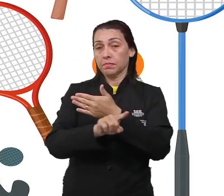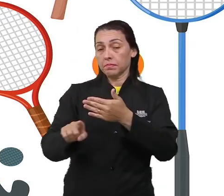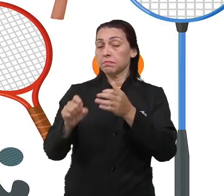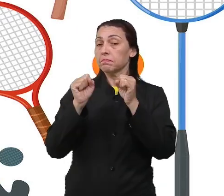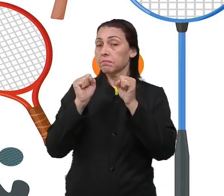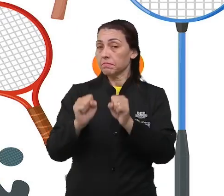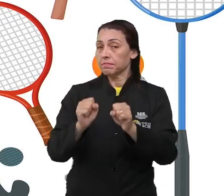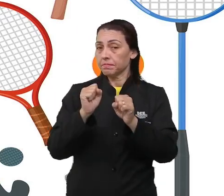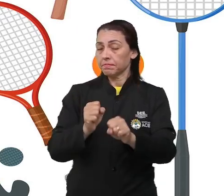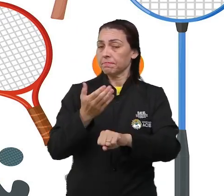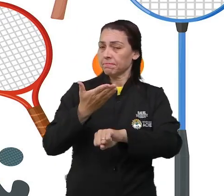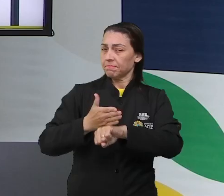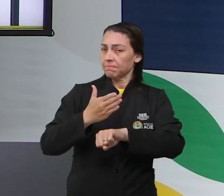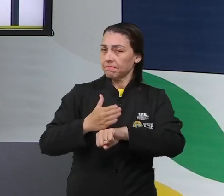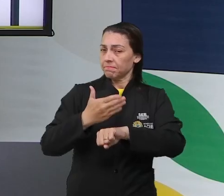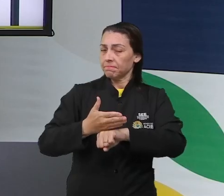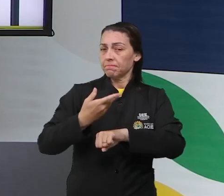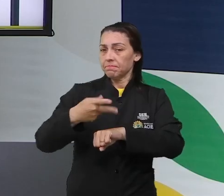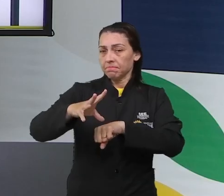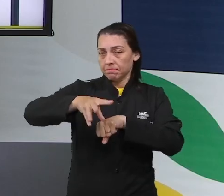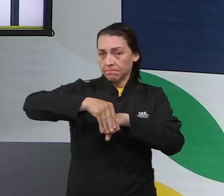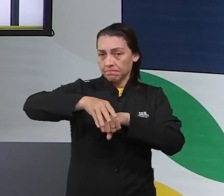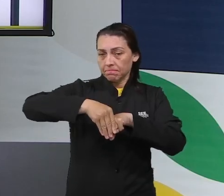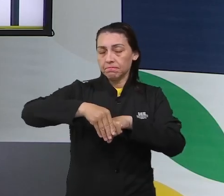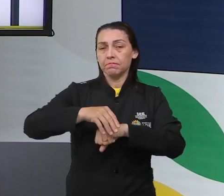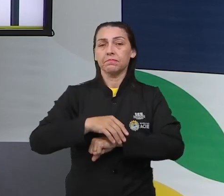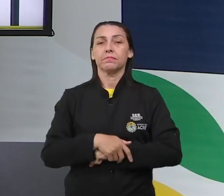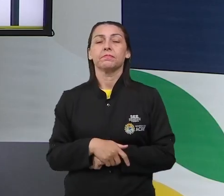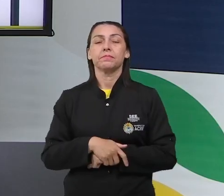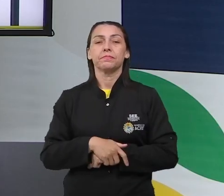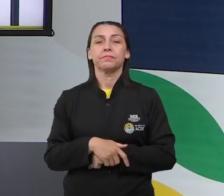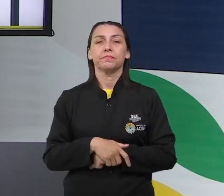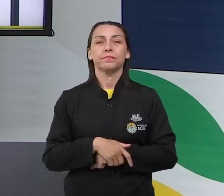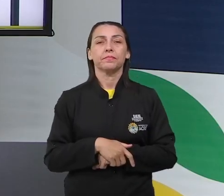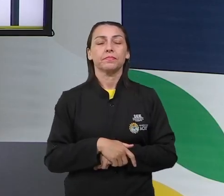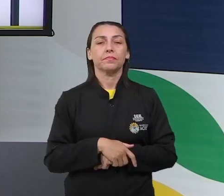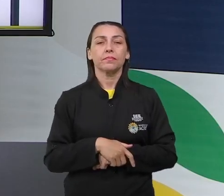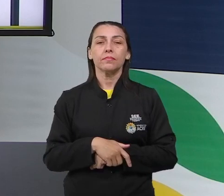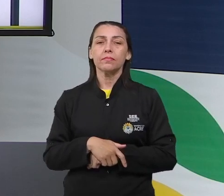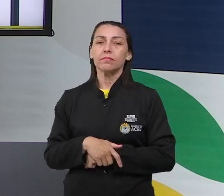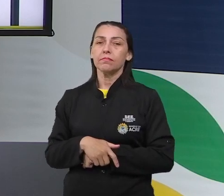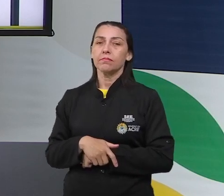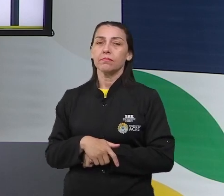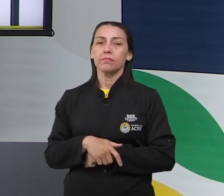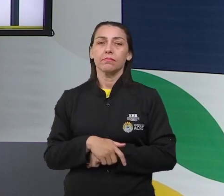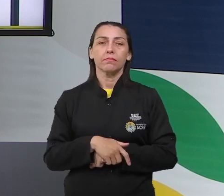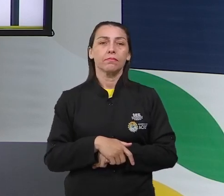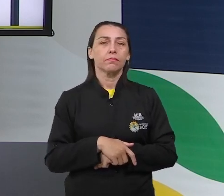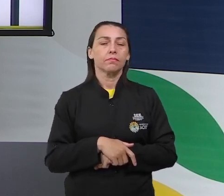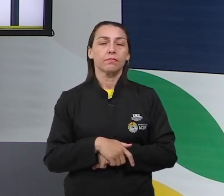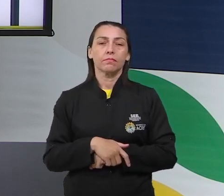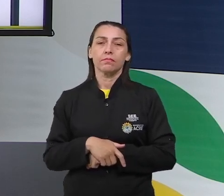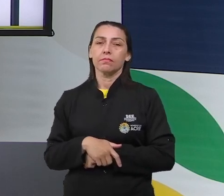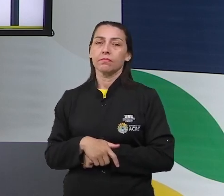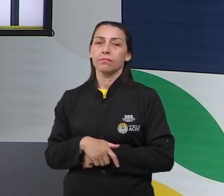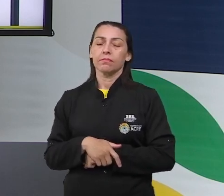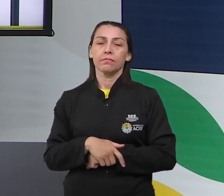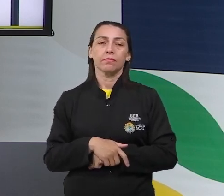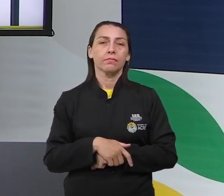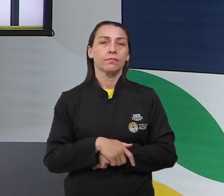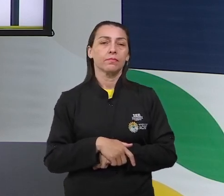vocês pudessem aí exercitar um pouquinho sobre a questão dos esportes,